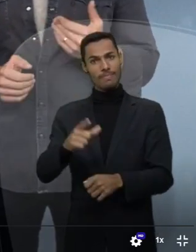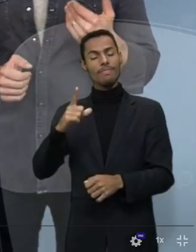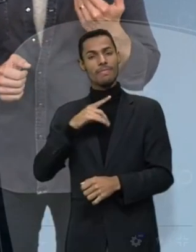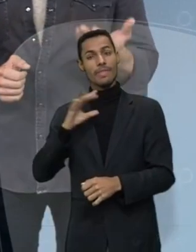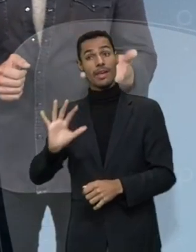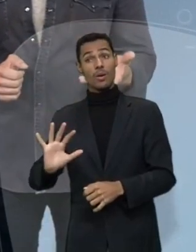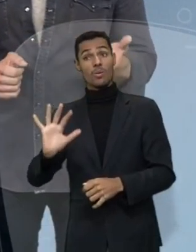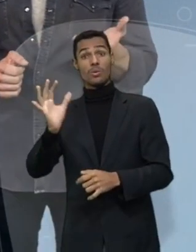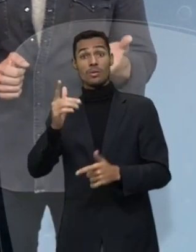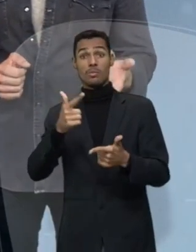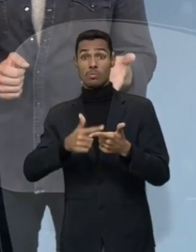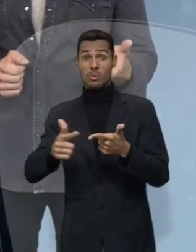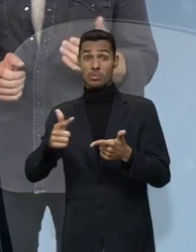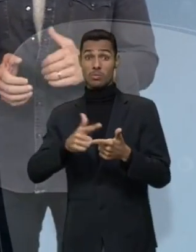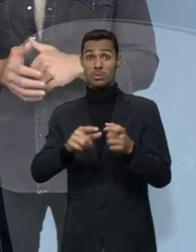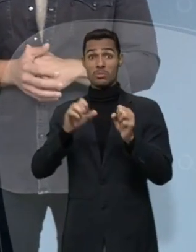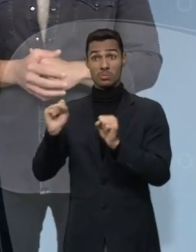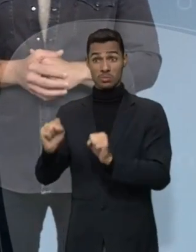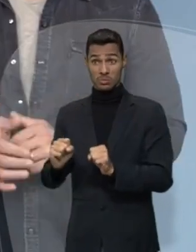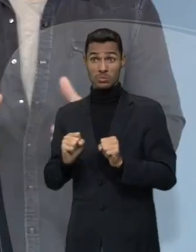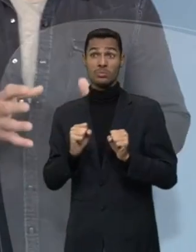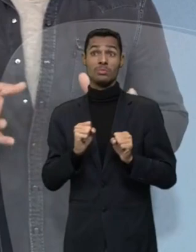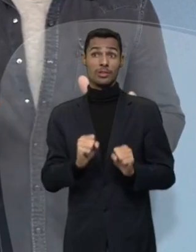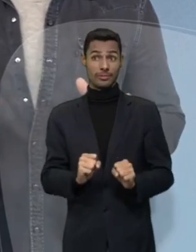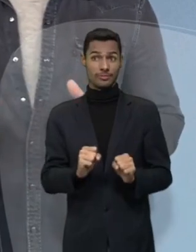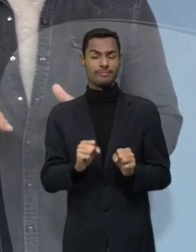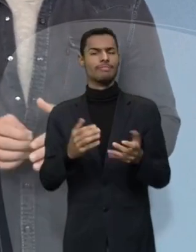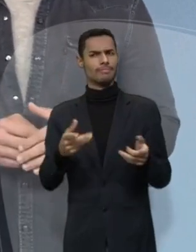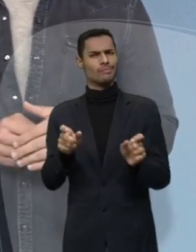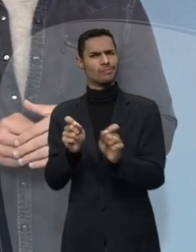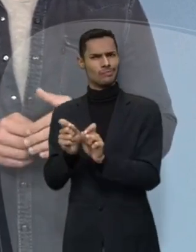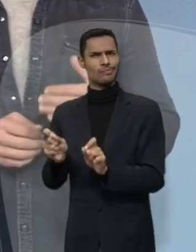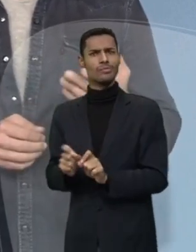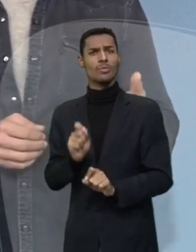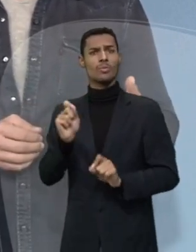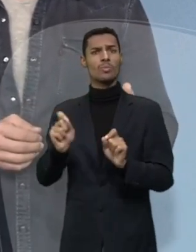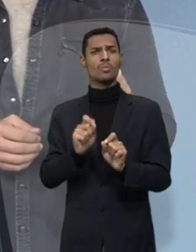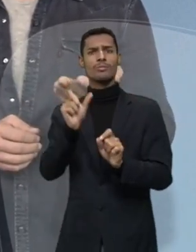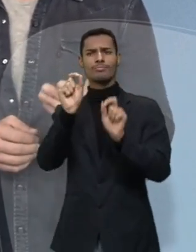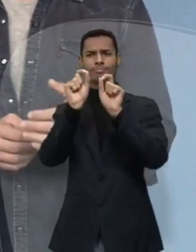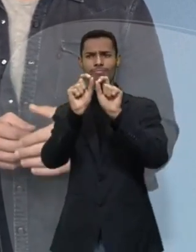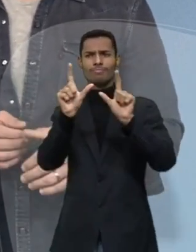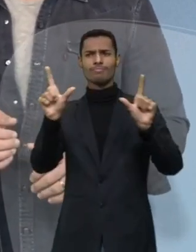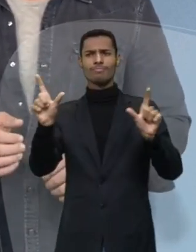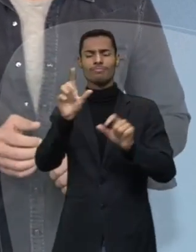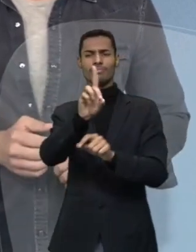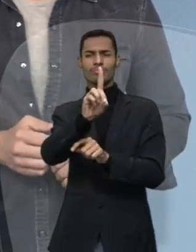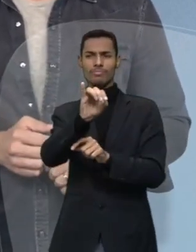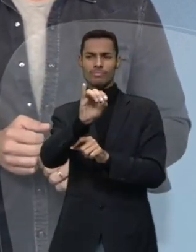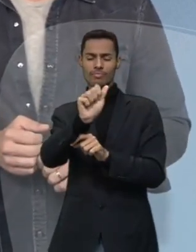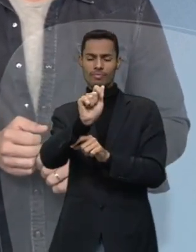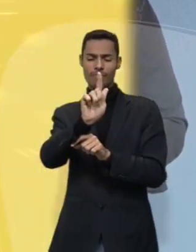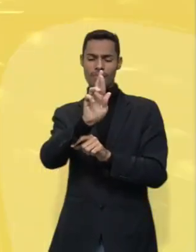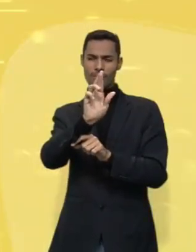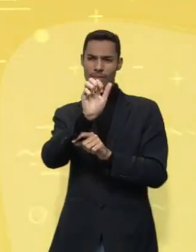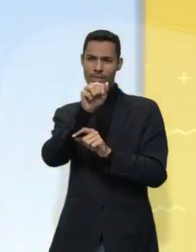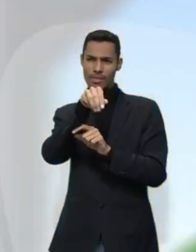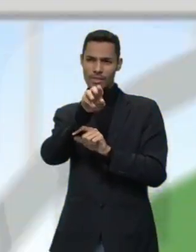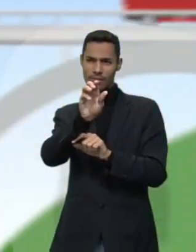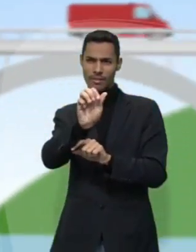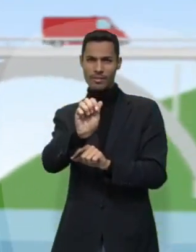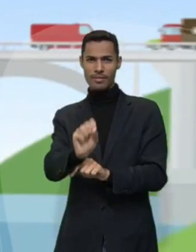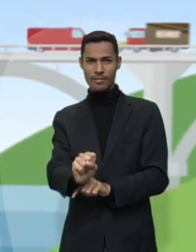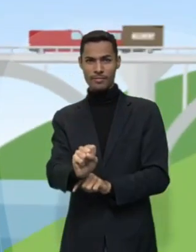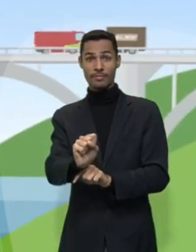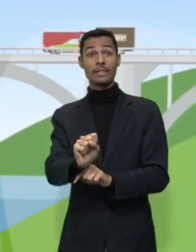que chegam a valores limites dos esforços. Isso é feito por meio dos diagramas de linhas de influência.